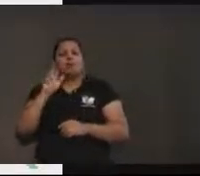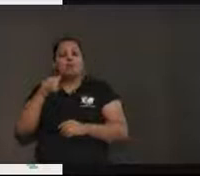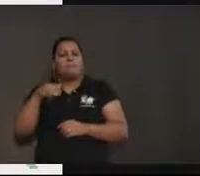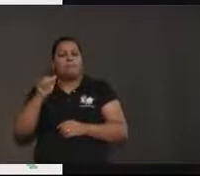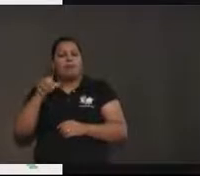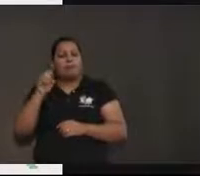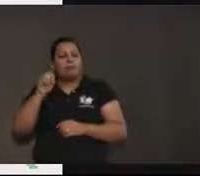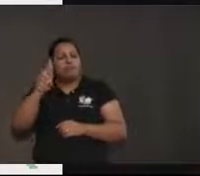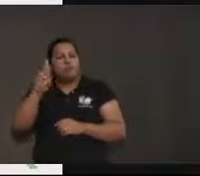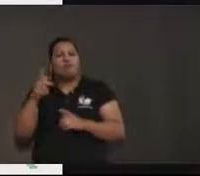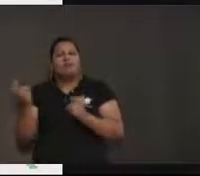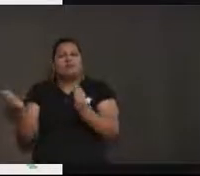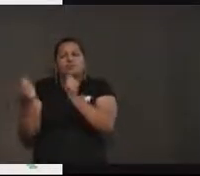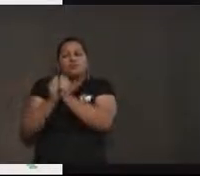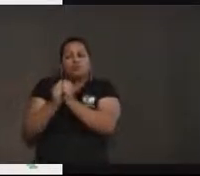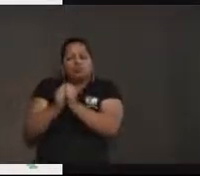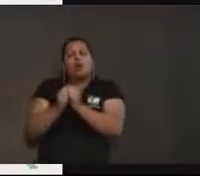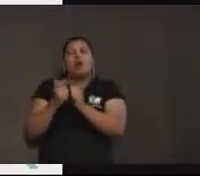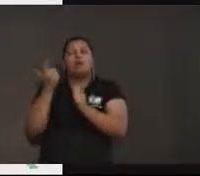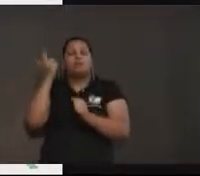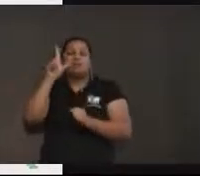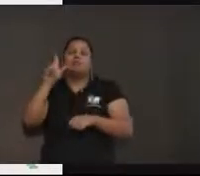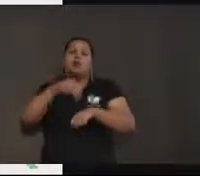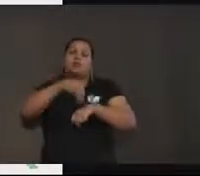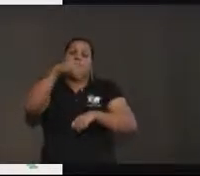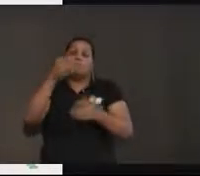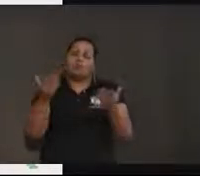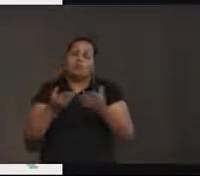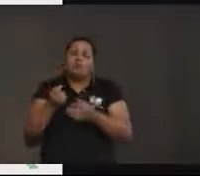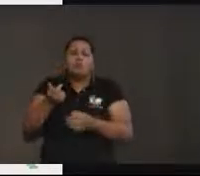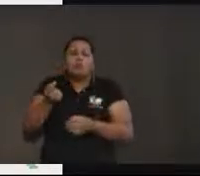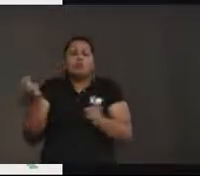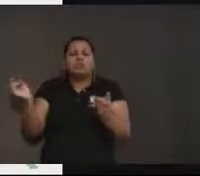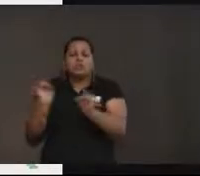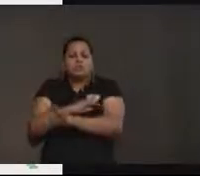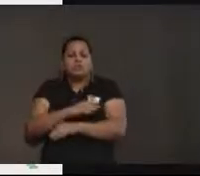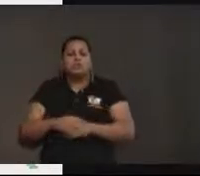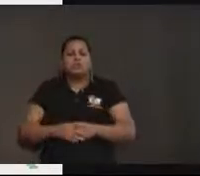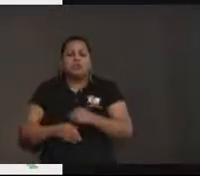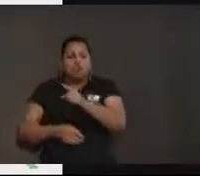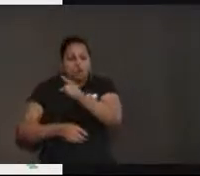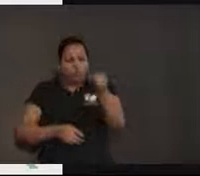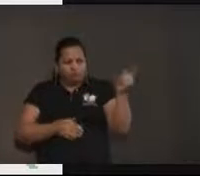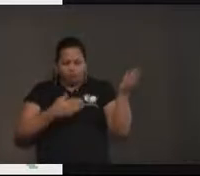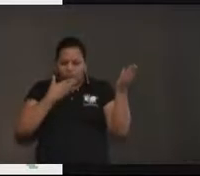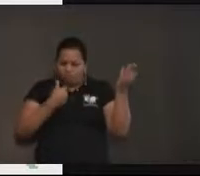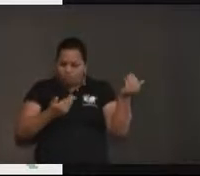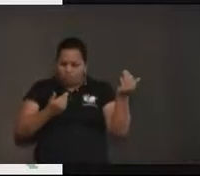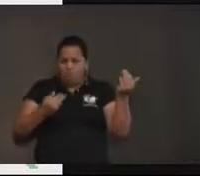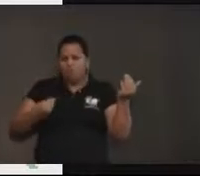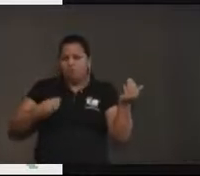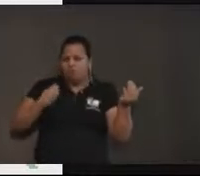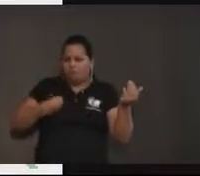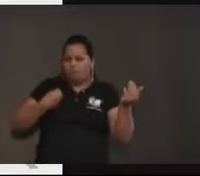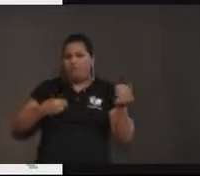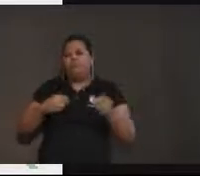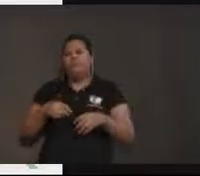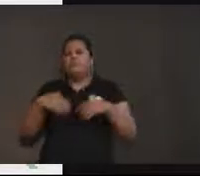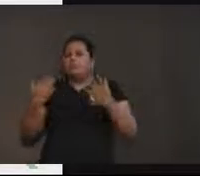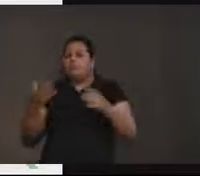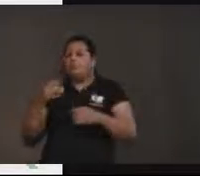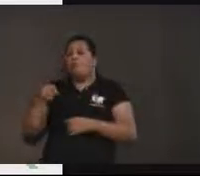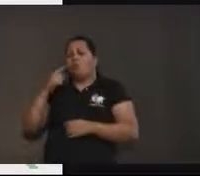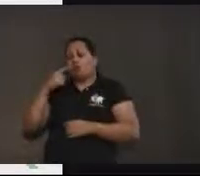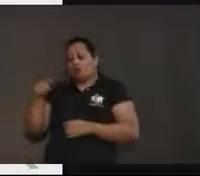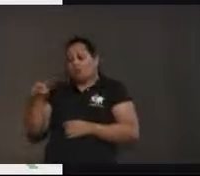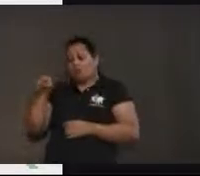comigo mas só para chamar atenção dos alunos dos jovens que estão aqui ele conseguiu ele fez e participou desse projeto